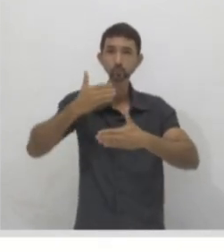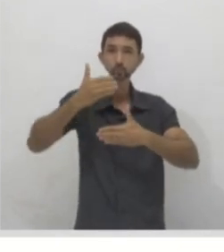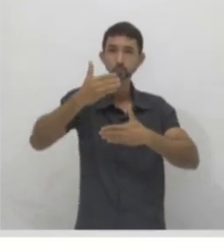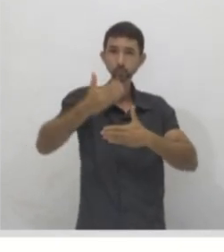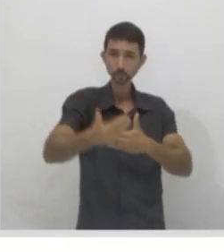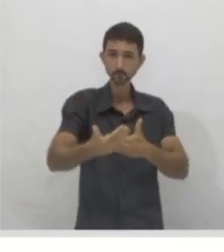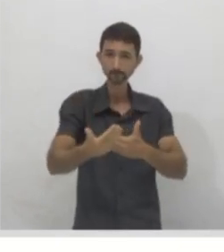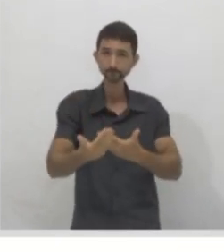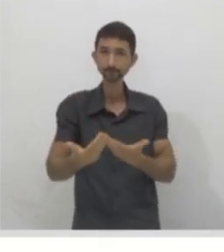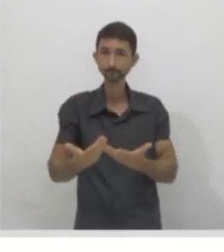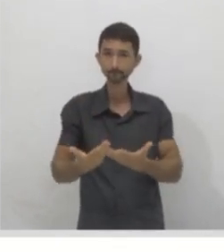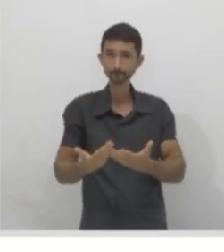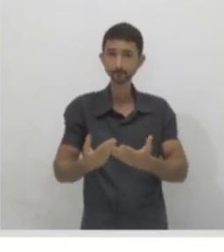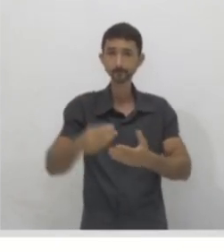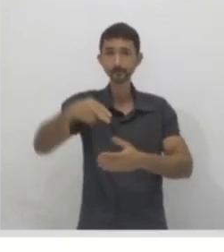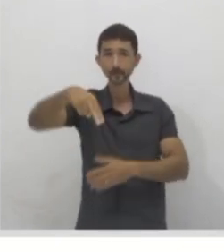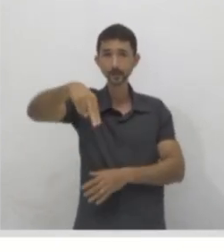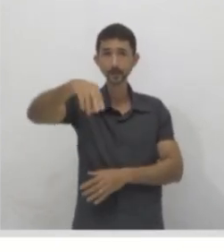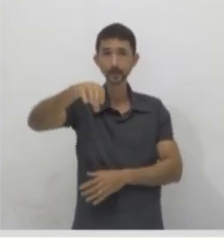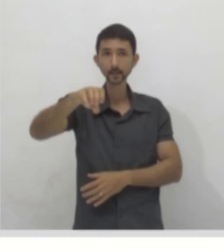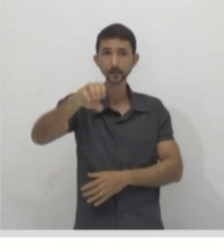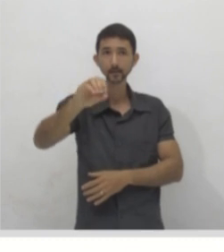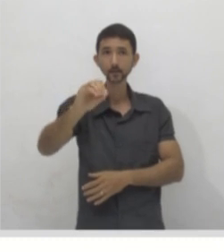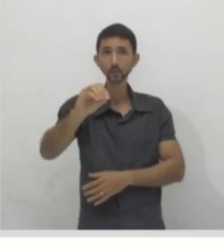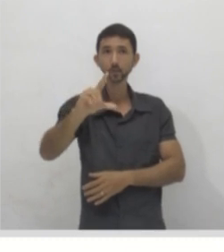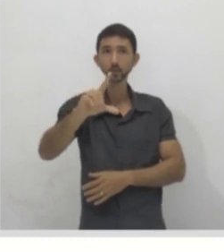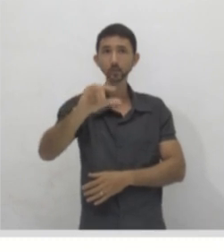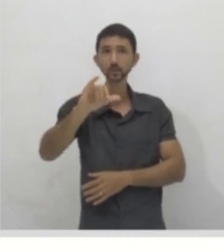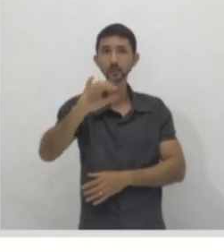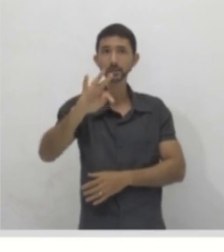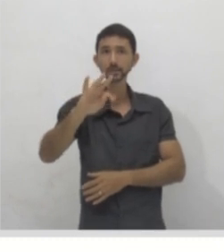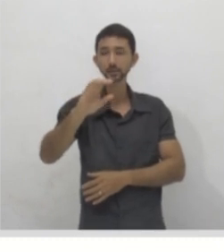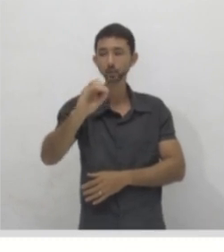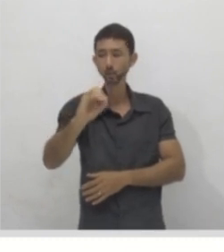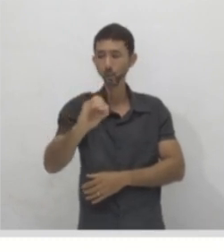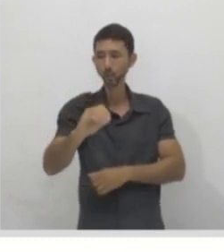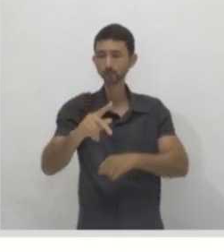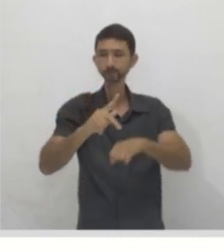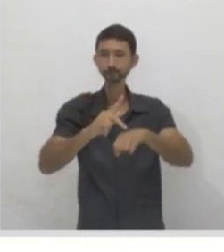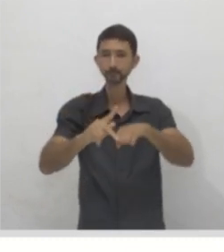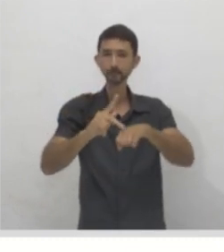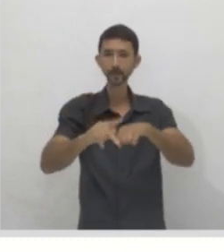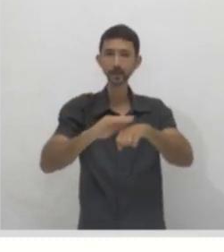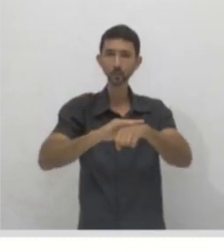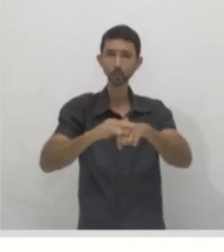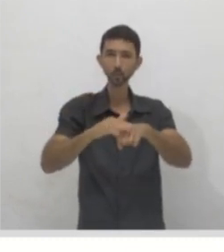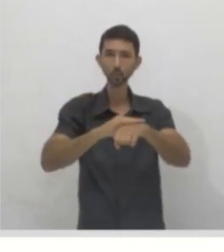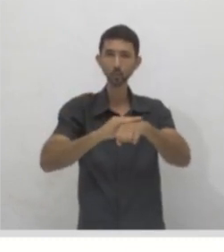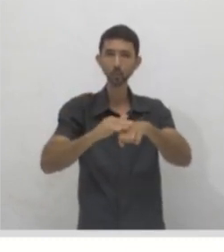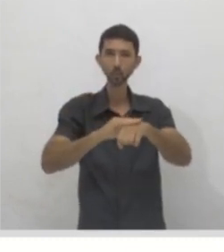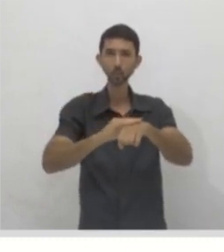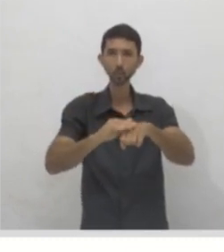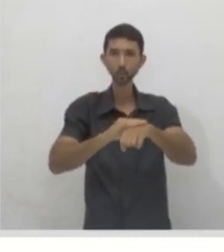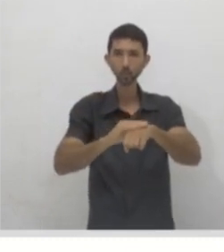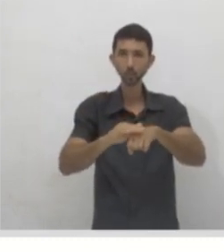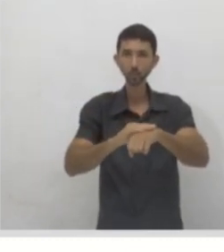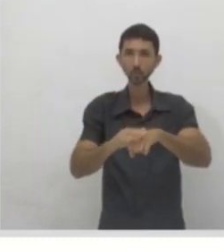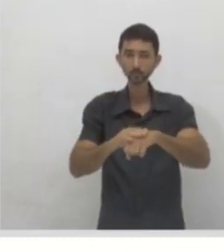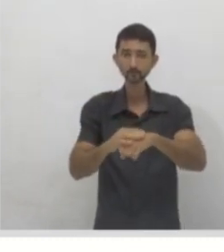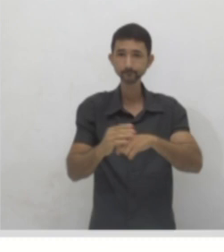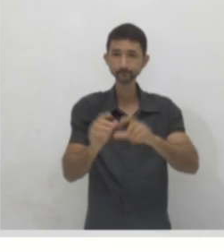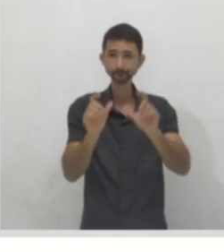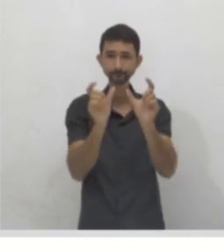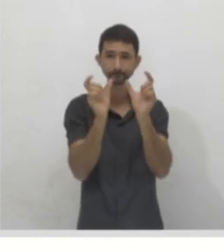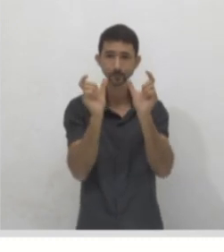o Neolítico, ou Idade da Pedra Polida. Neolítico, pessoal, é 2 palavras também,